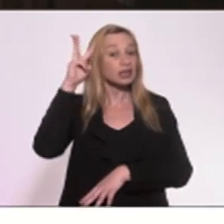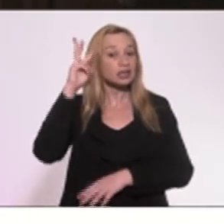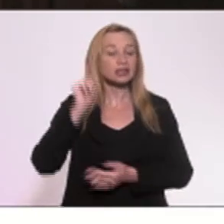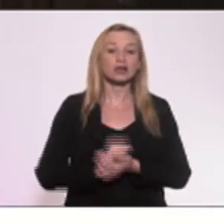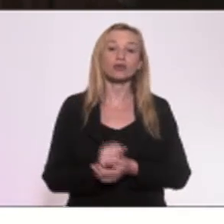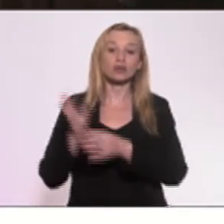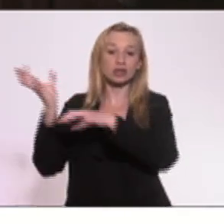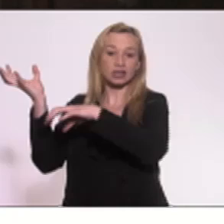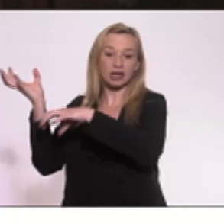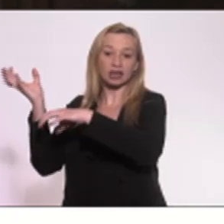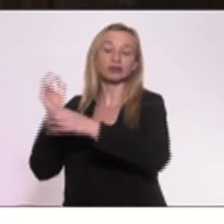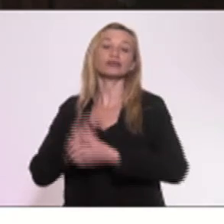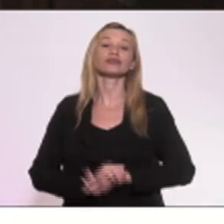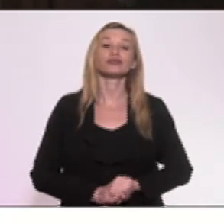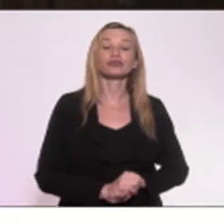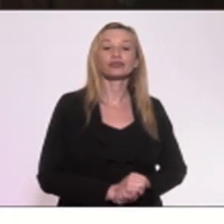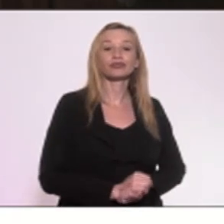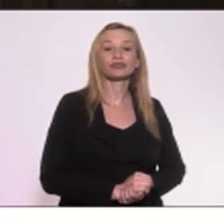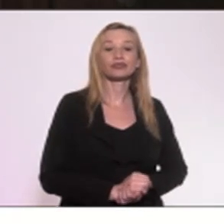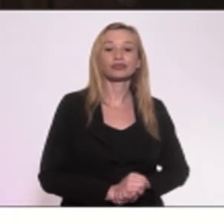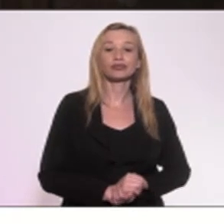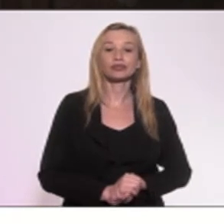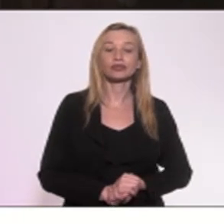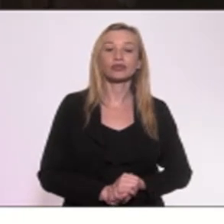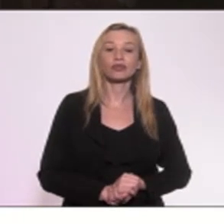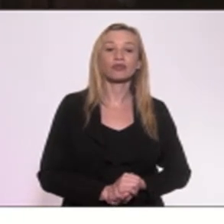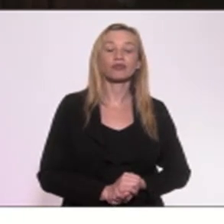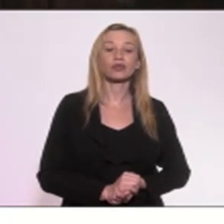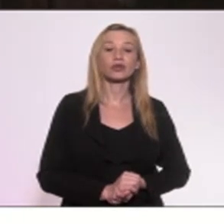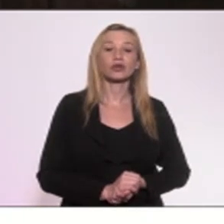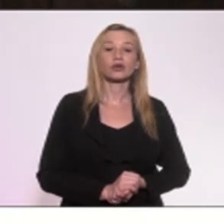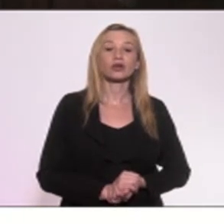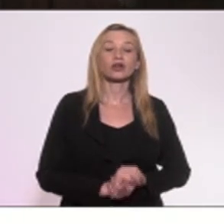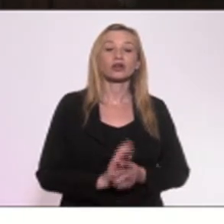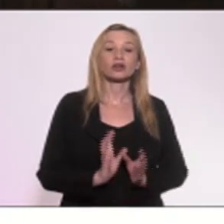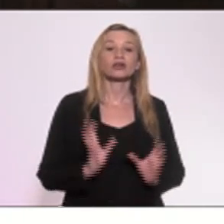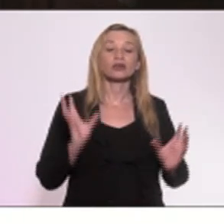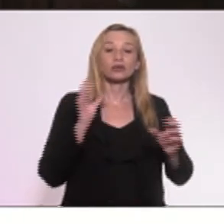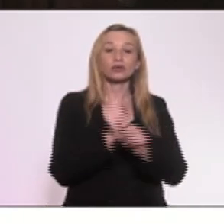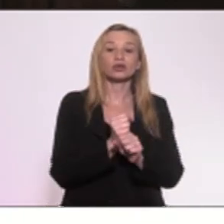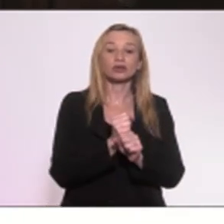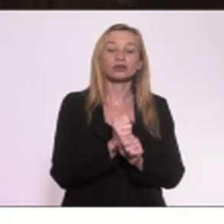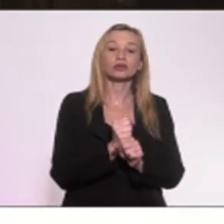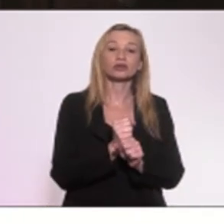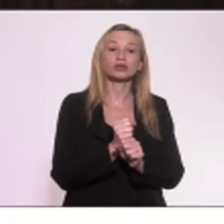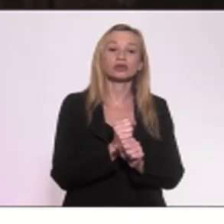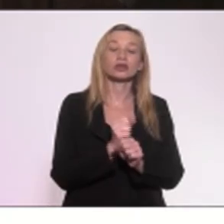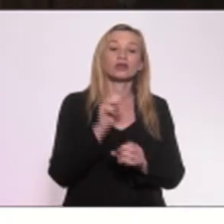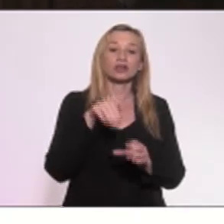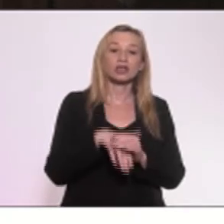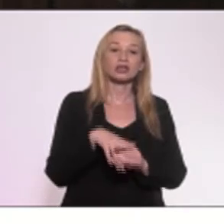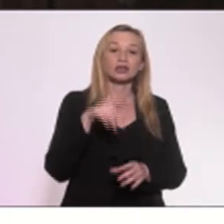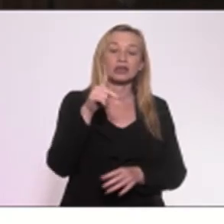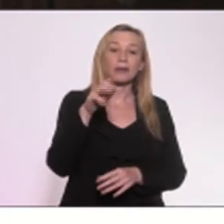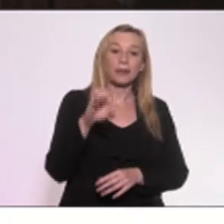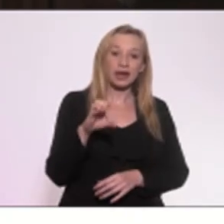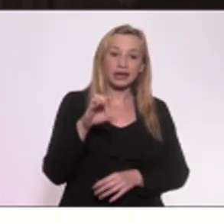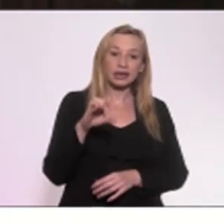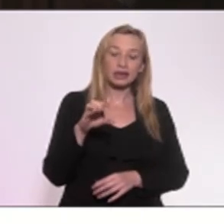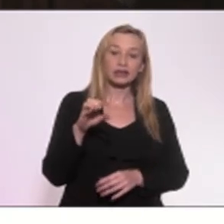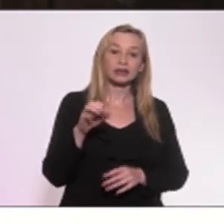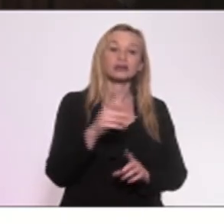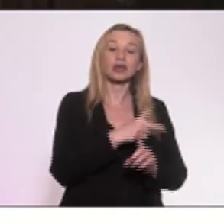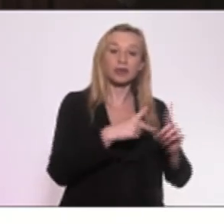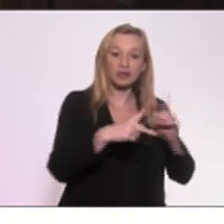Senado Federal concluiu a votação da PEC da Previdência, que já tinha